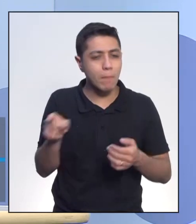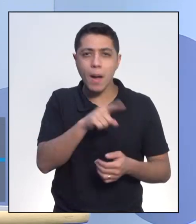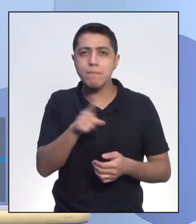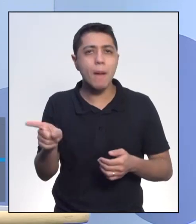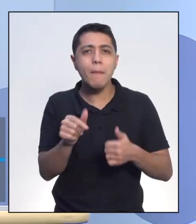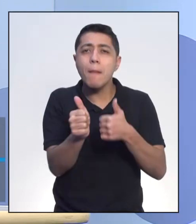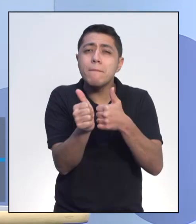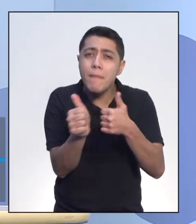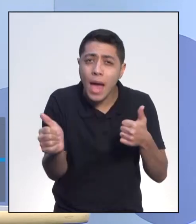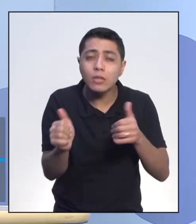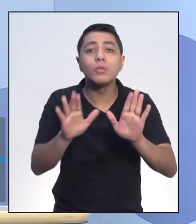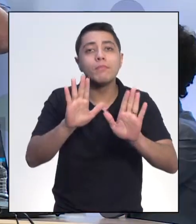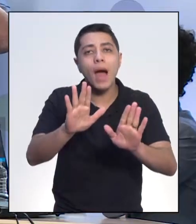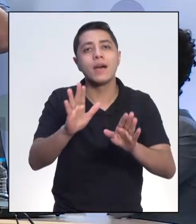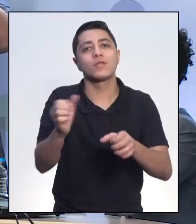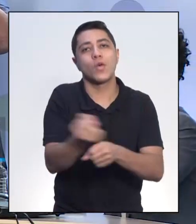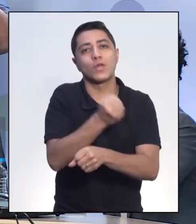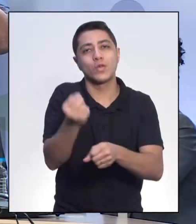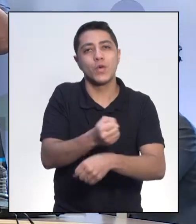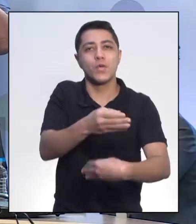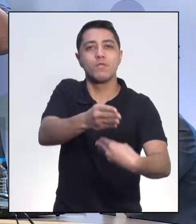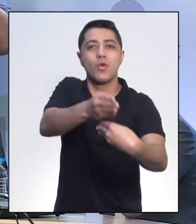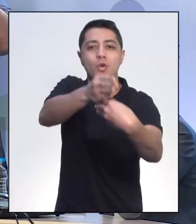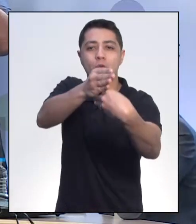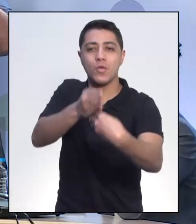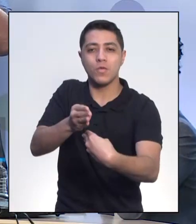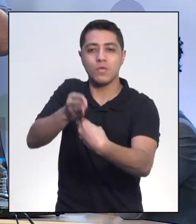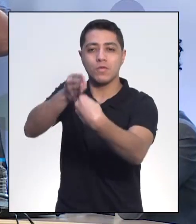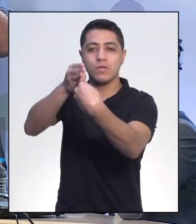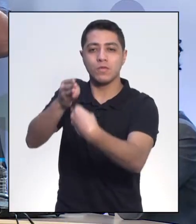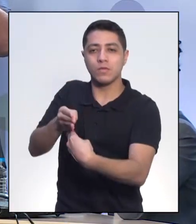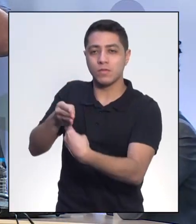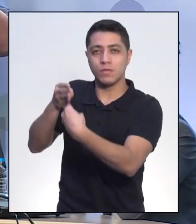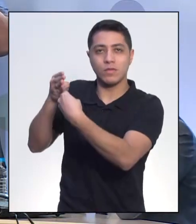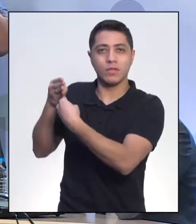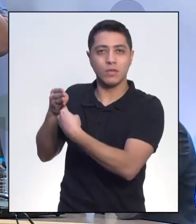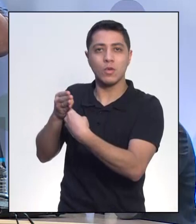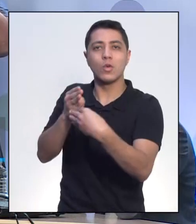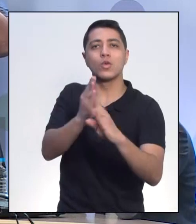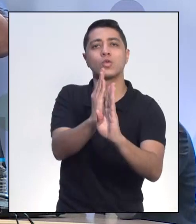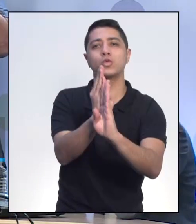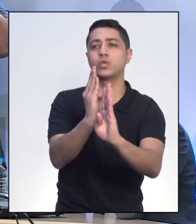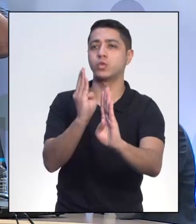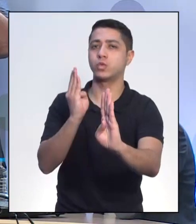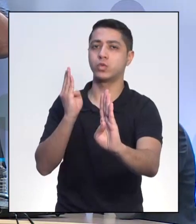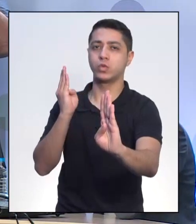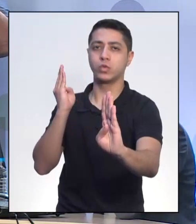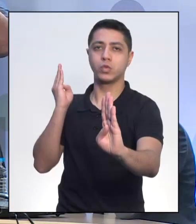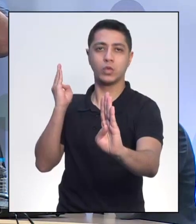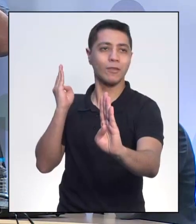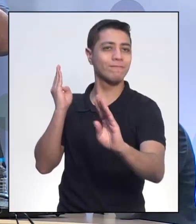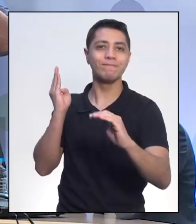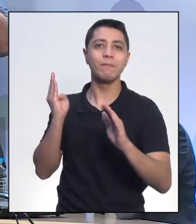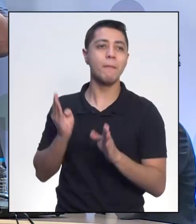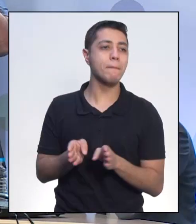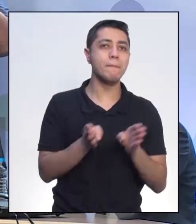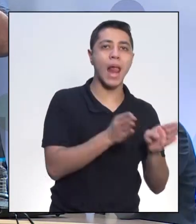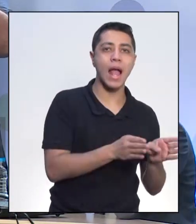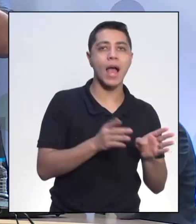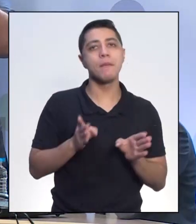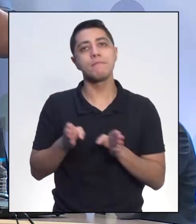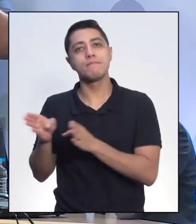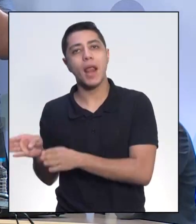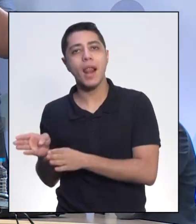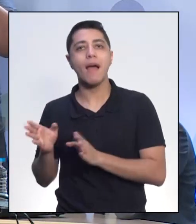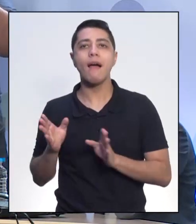Né? Exatamente. Bom, para dar uma aprofundada um pouco maior sobre esse assunto aí, que poderia levar várias